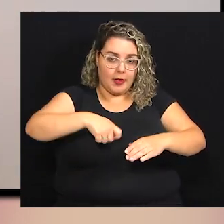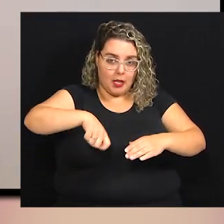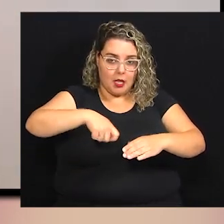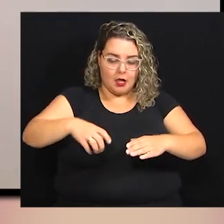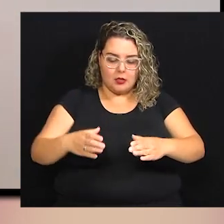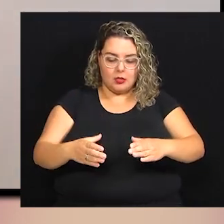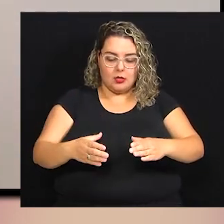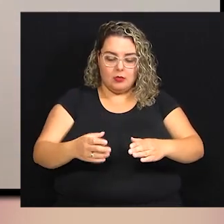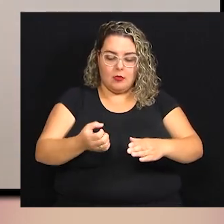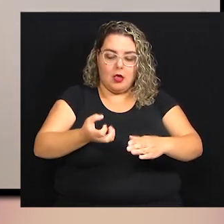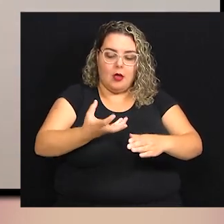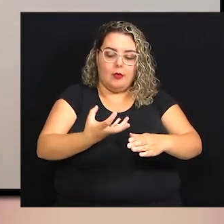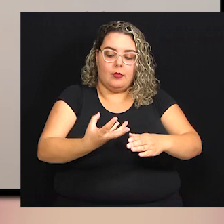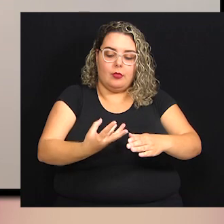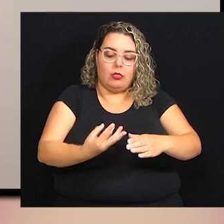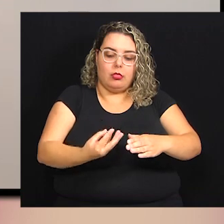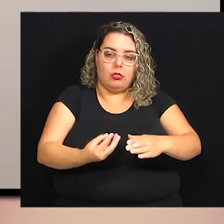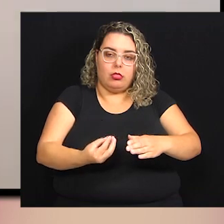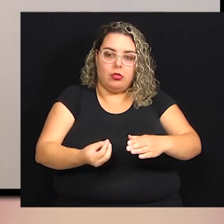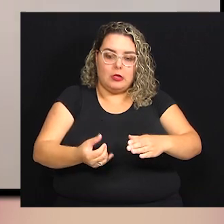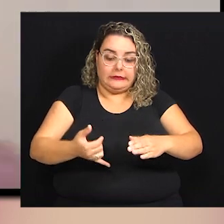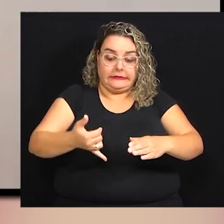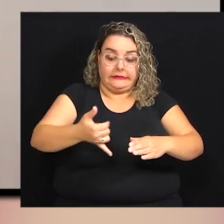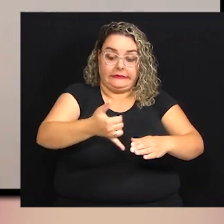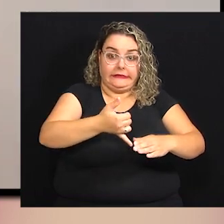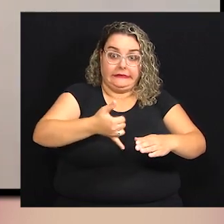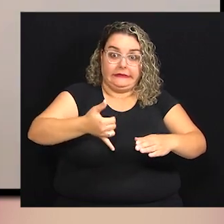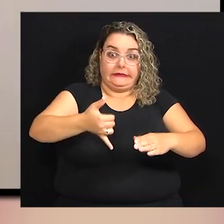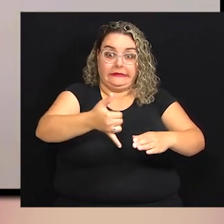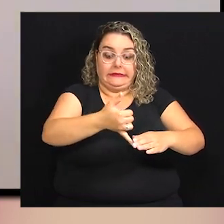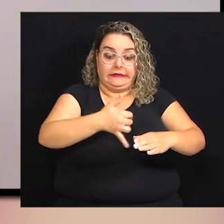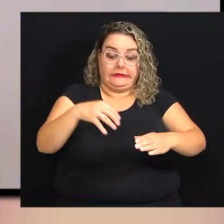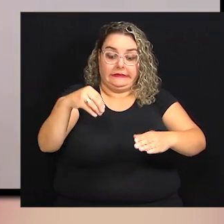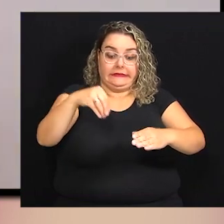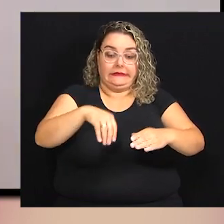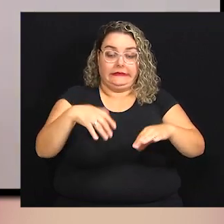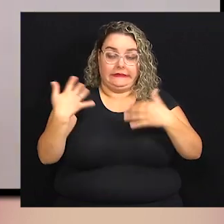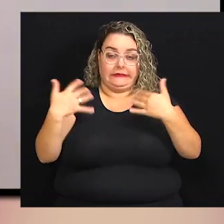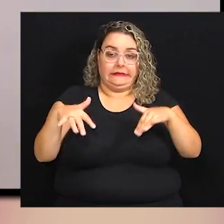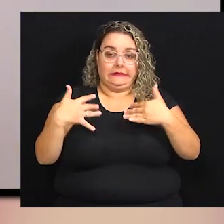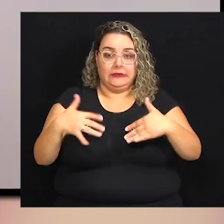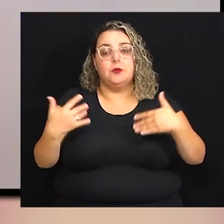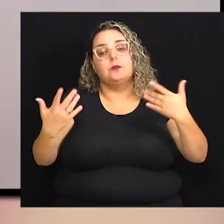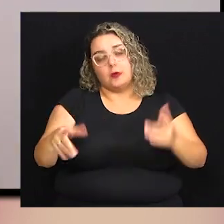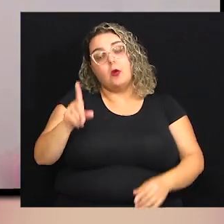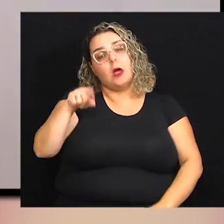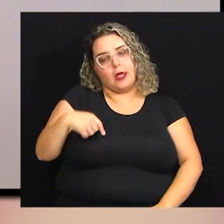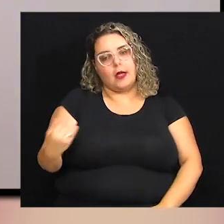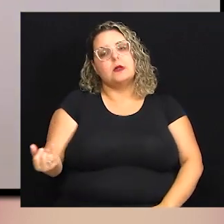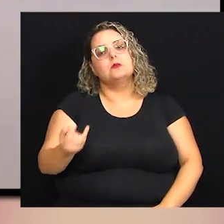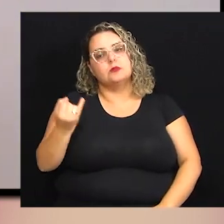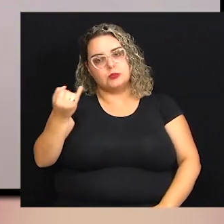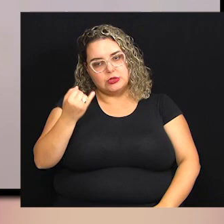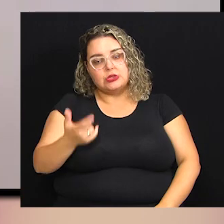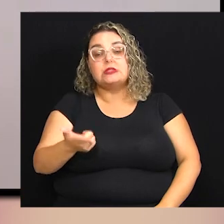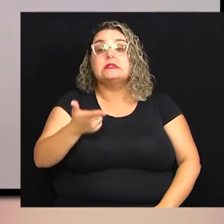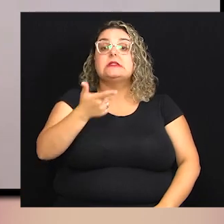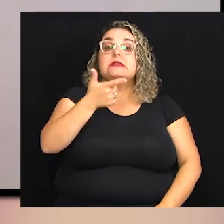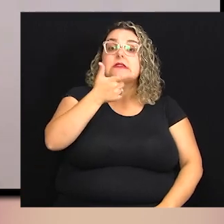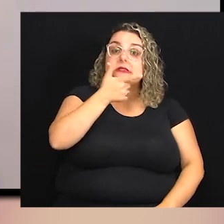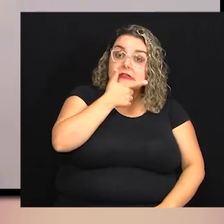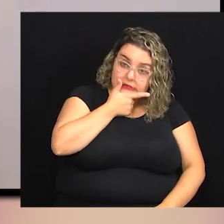panelinha, que você vai derreter ele, que você vai ver toda a gordura inserida ali dentro. Então, é importante que